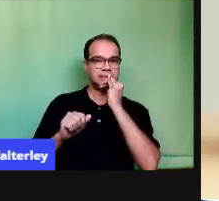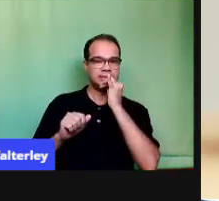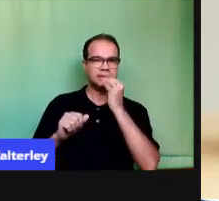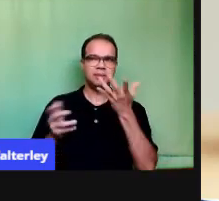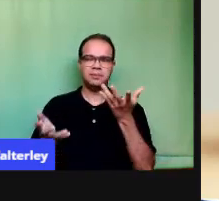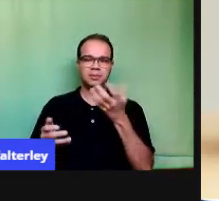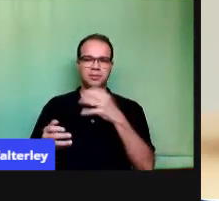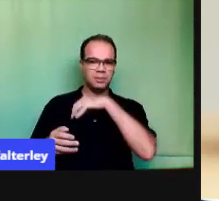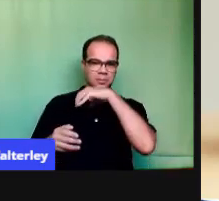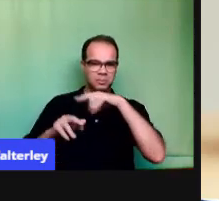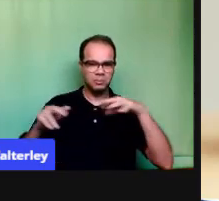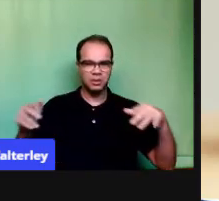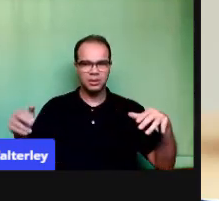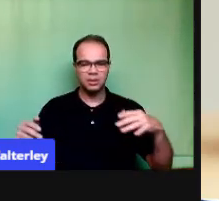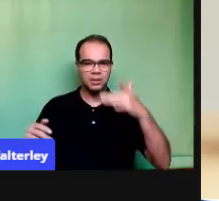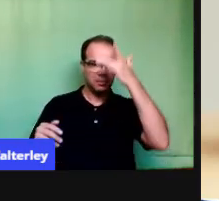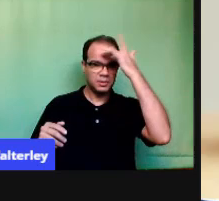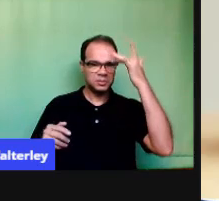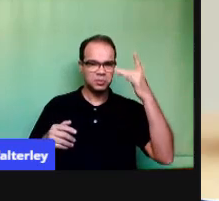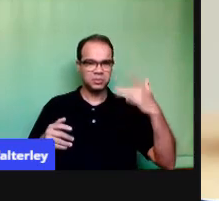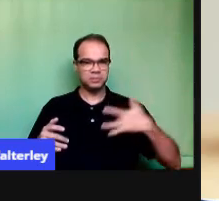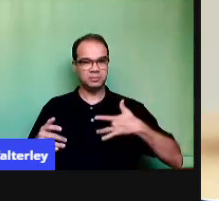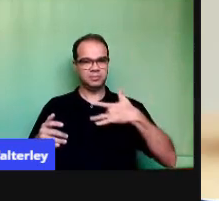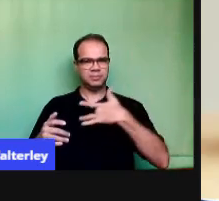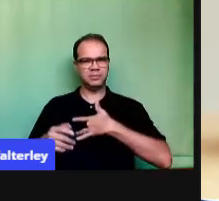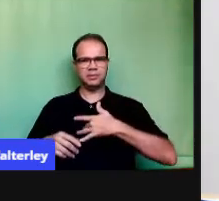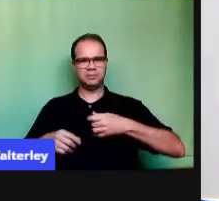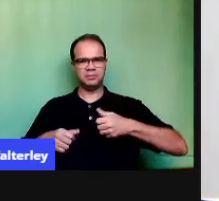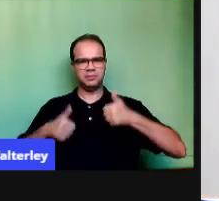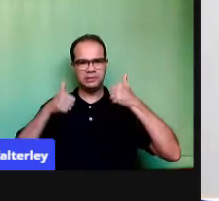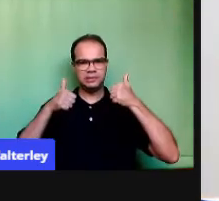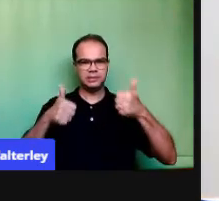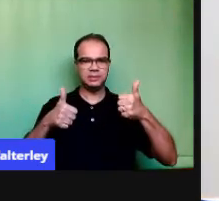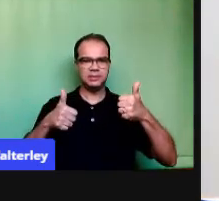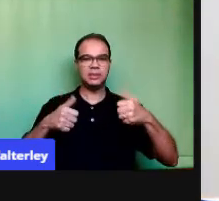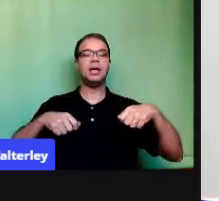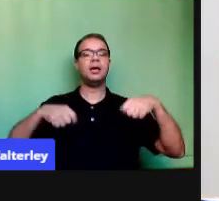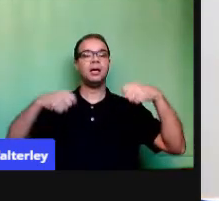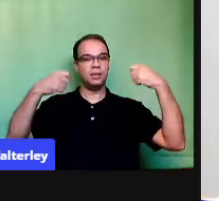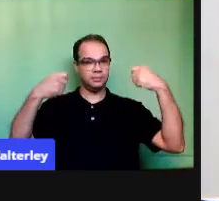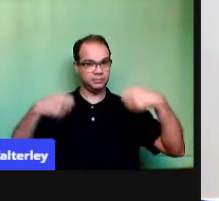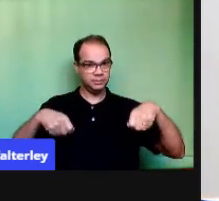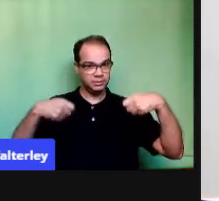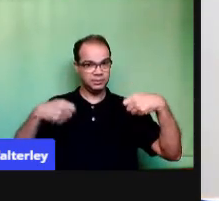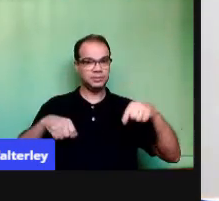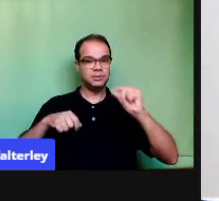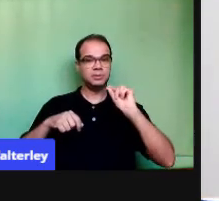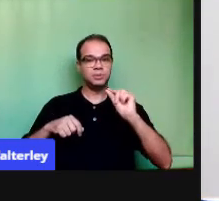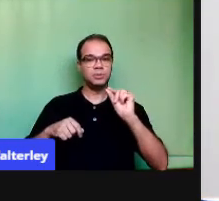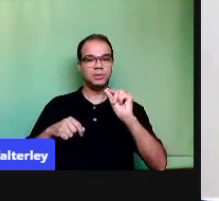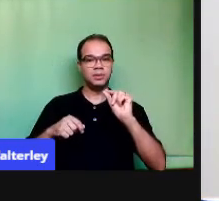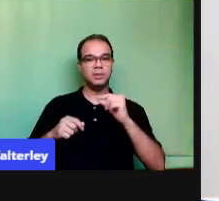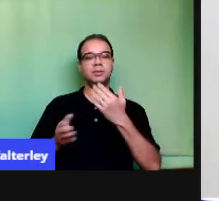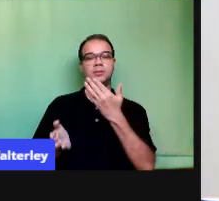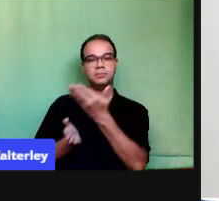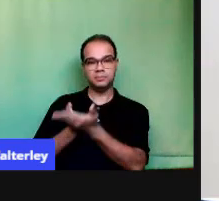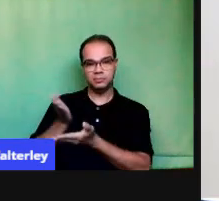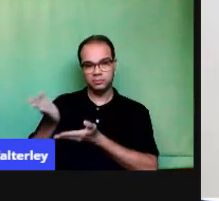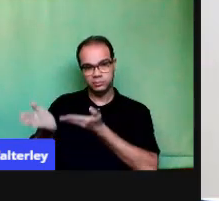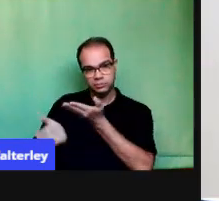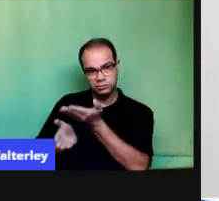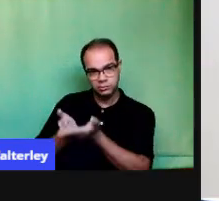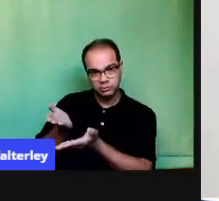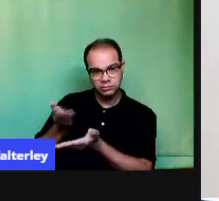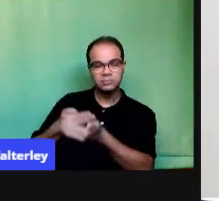ou humano, tenha uma saúde completa, ele precisa ter o seu bem-estar, precisa ter saúde física, precisa